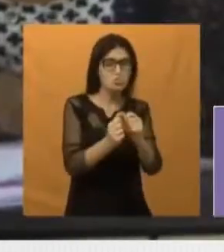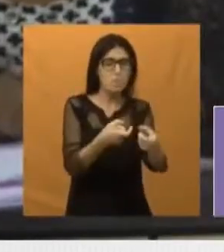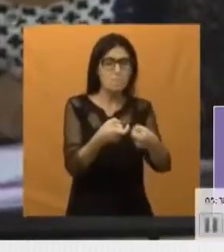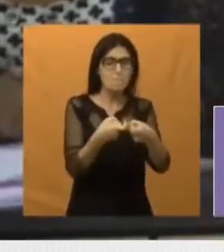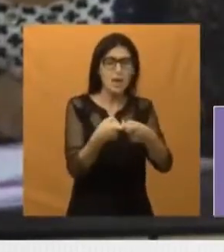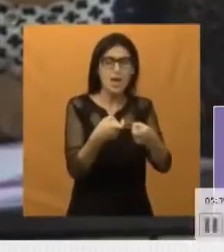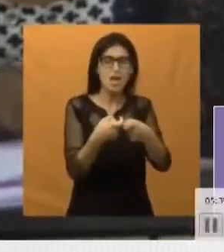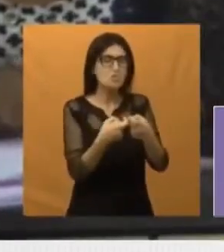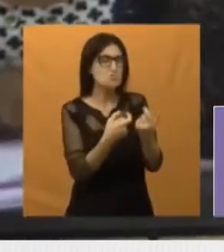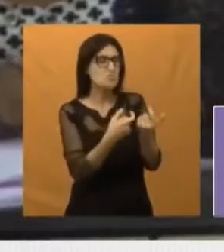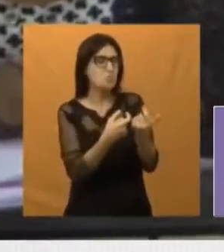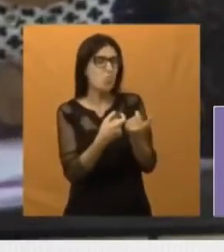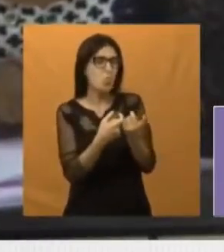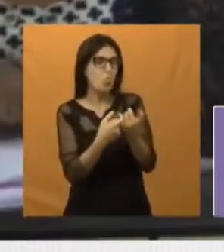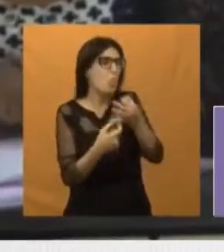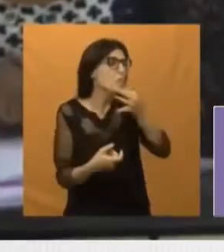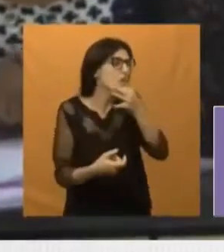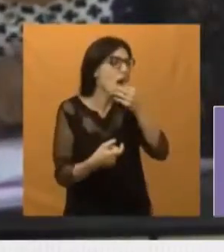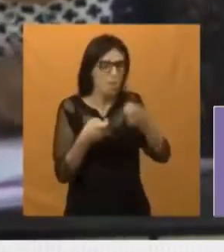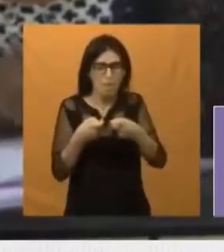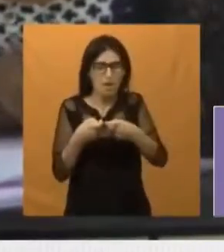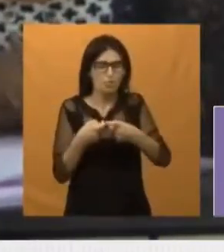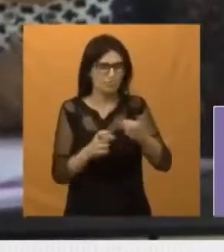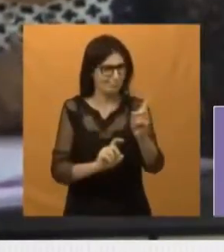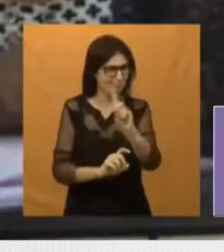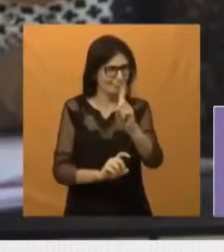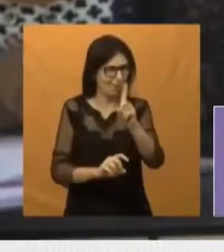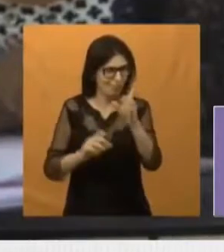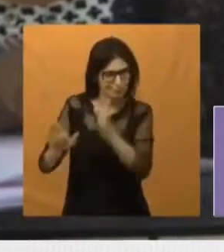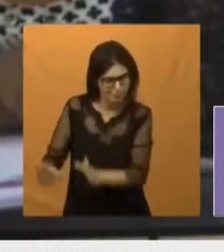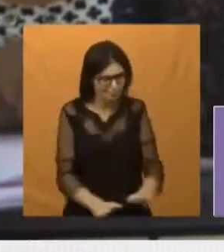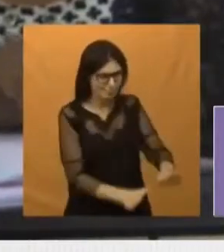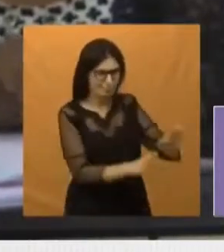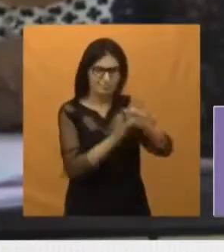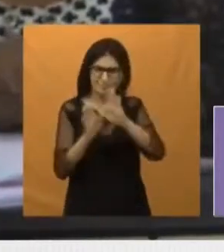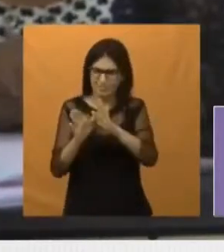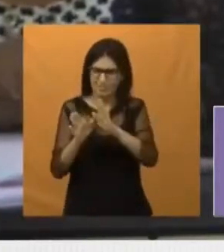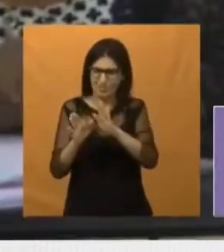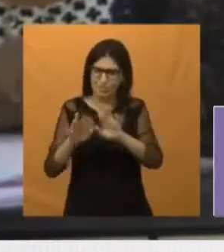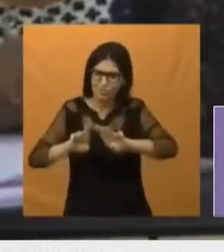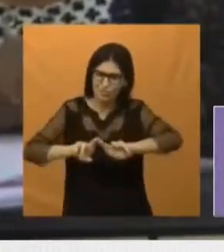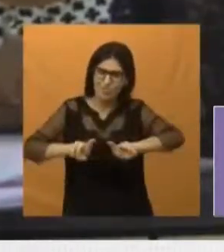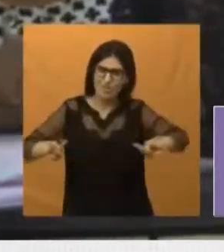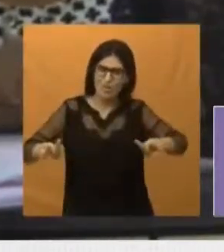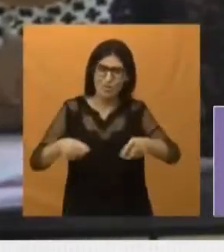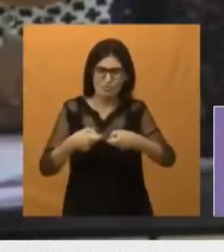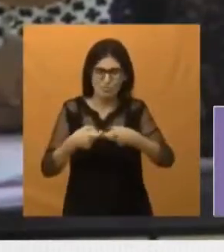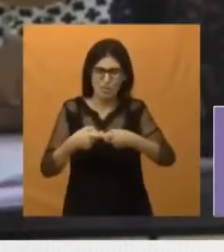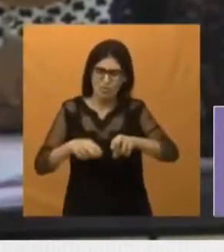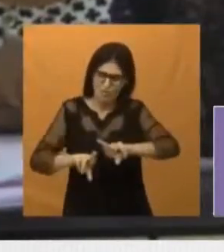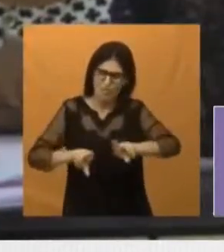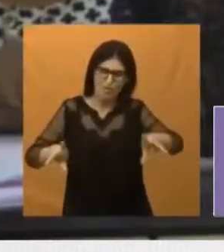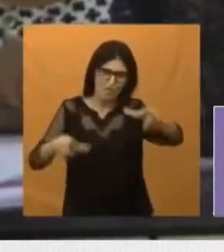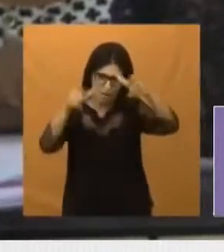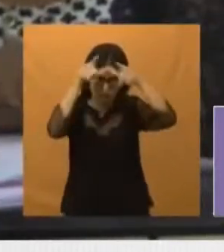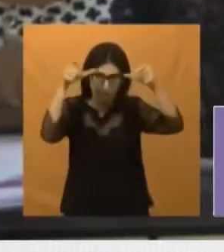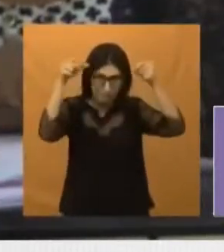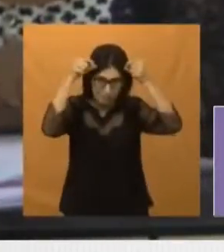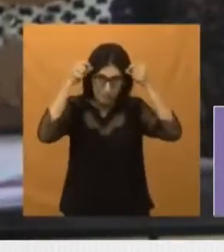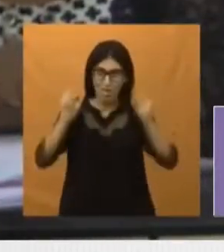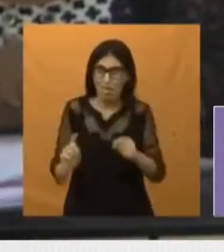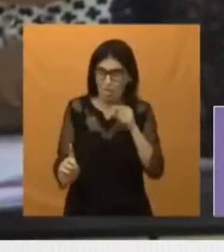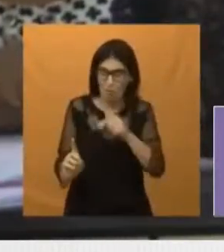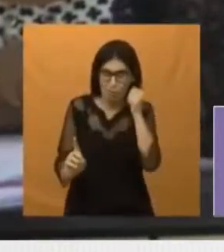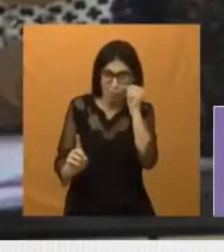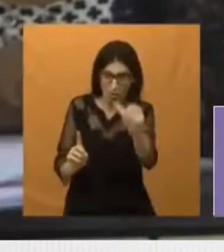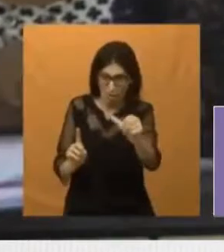e físico também para a parturiente, né? Nesse aspecto, a discussão ela tem